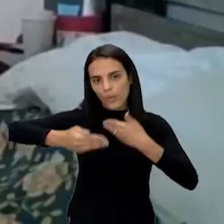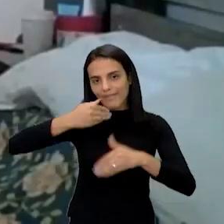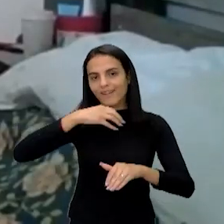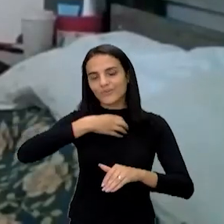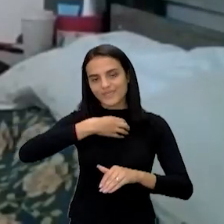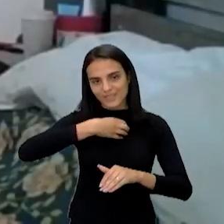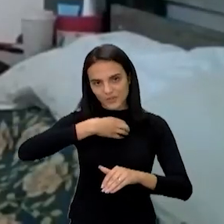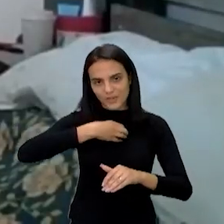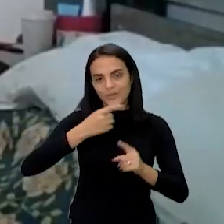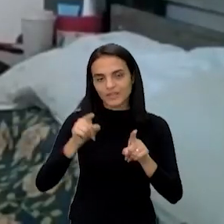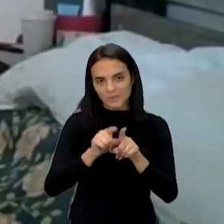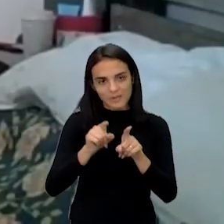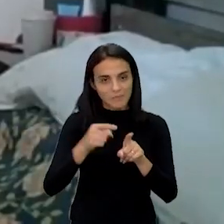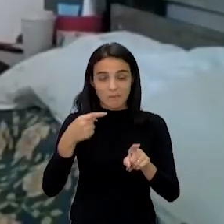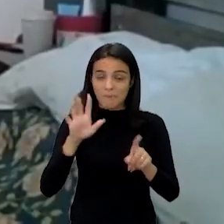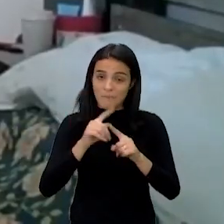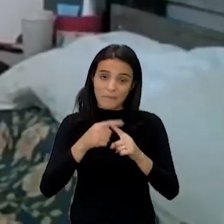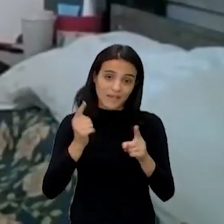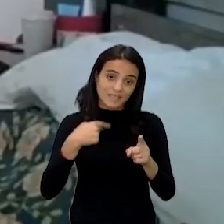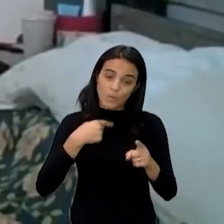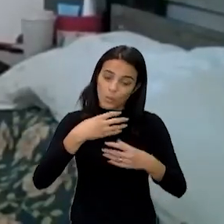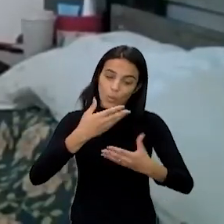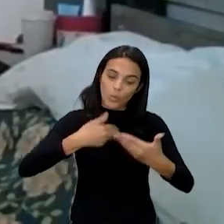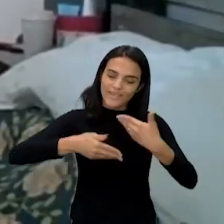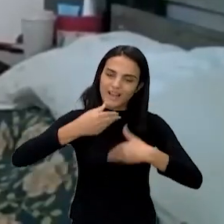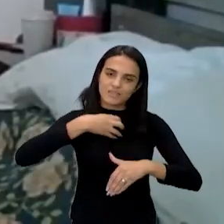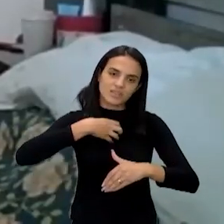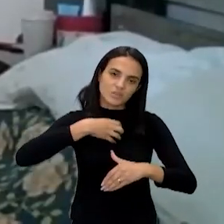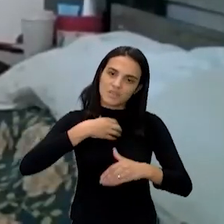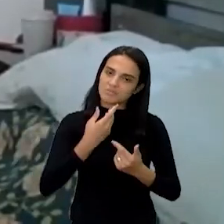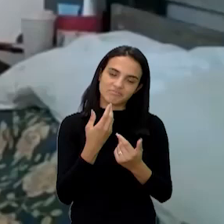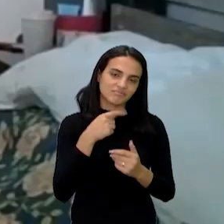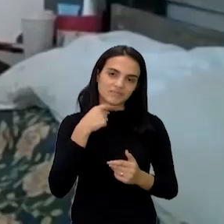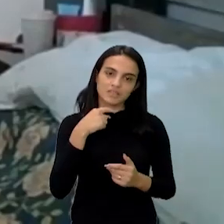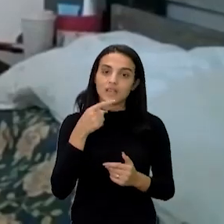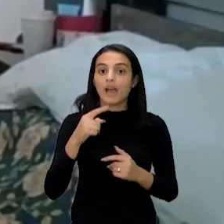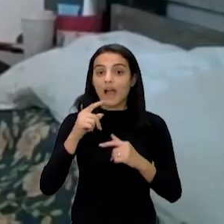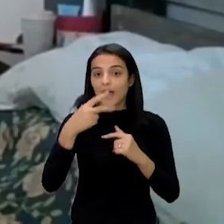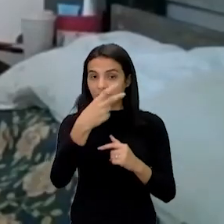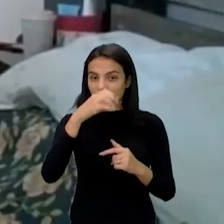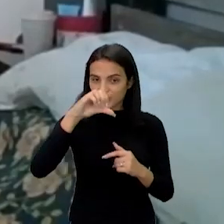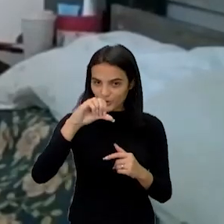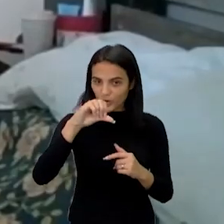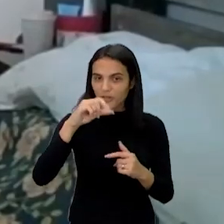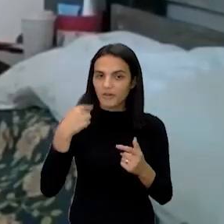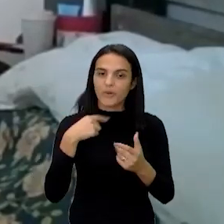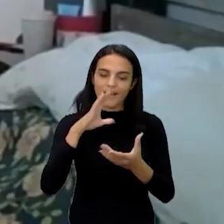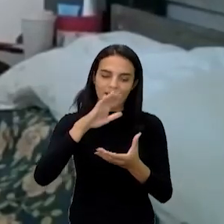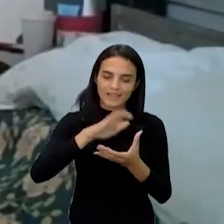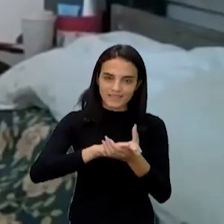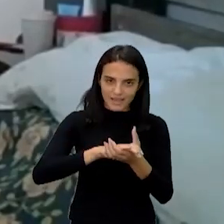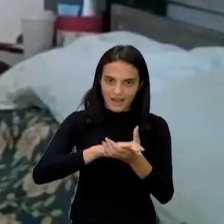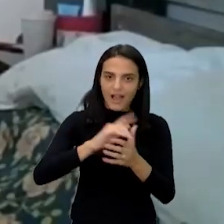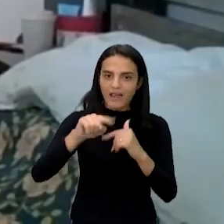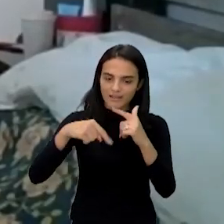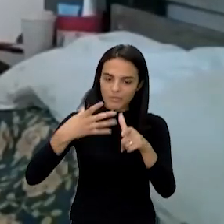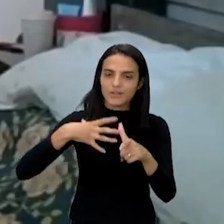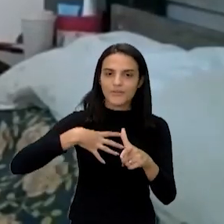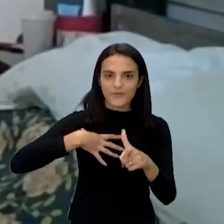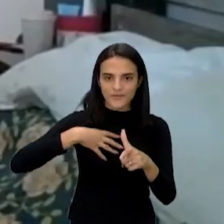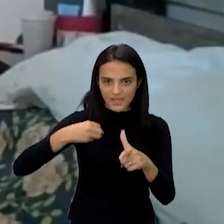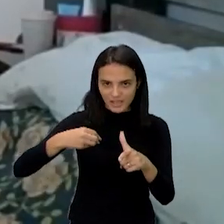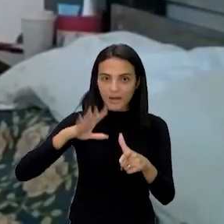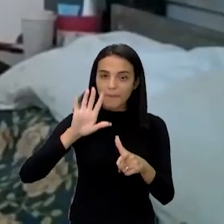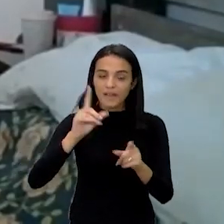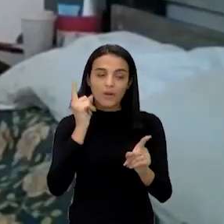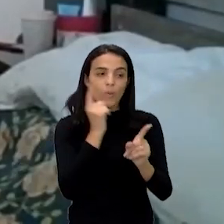fazia. Então, aos 29 anos eu me casei, né? Depois veio a minha filha, mas eu não me encontrava como pessoa,